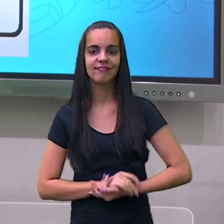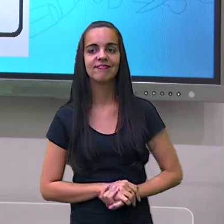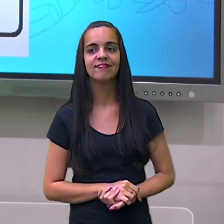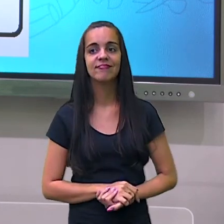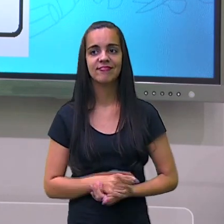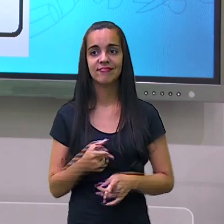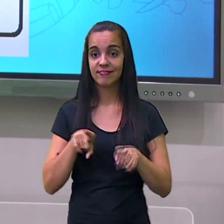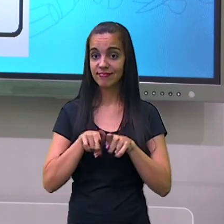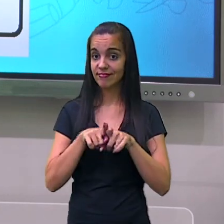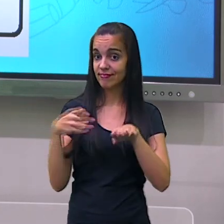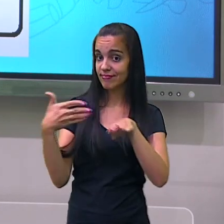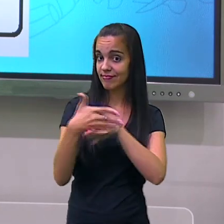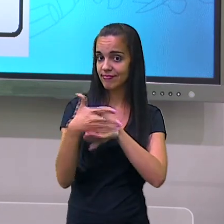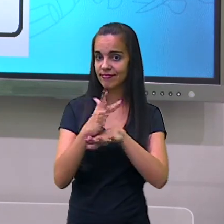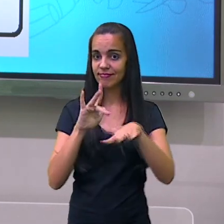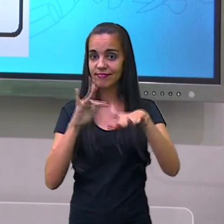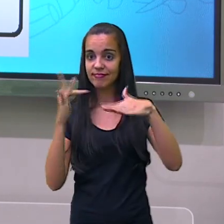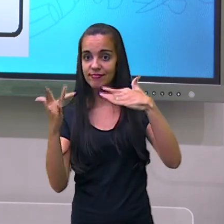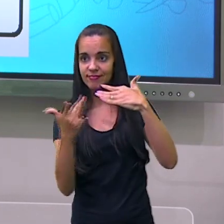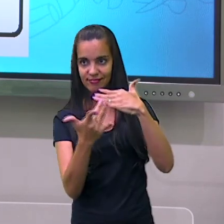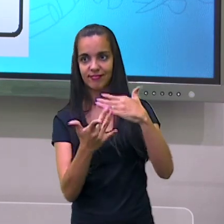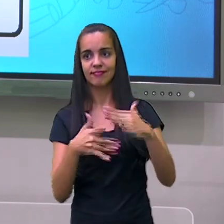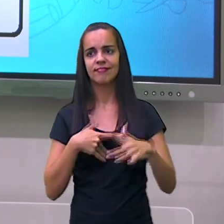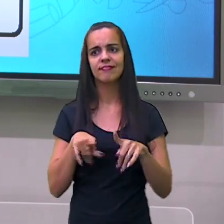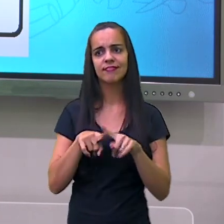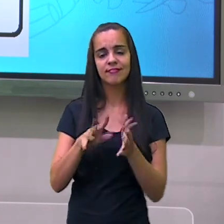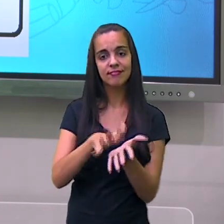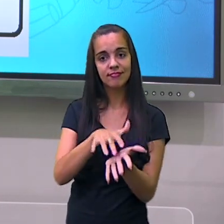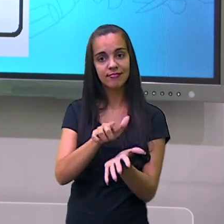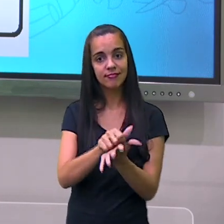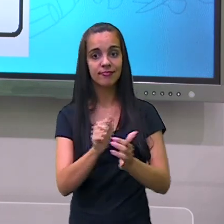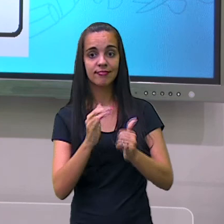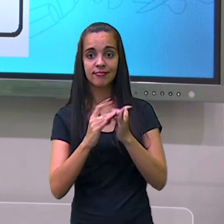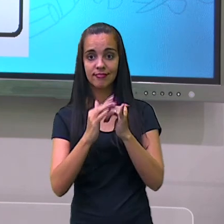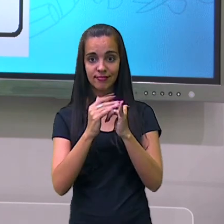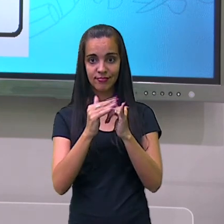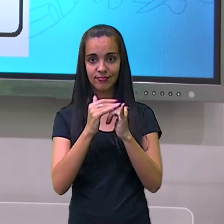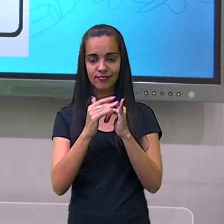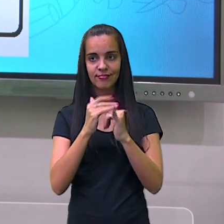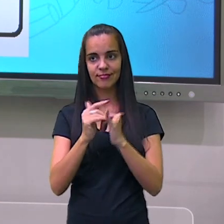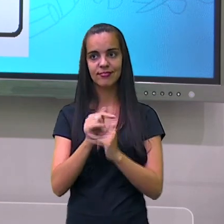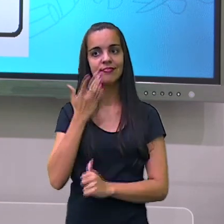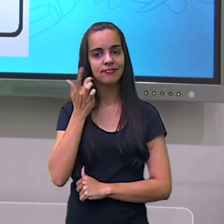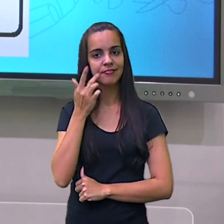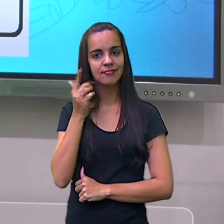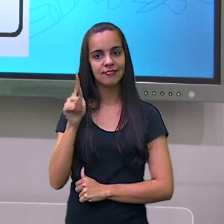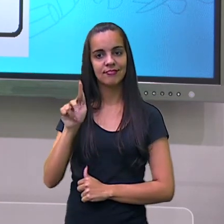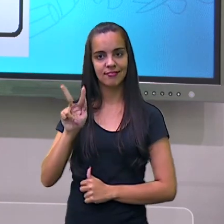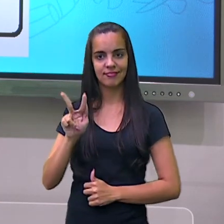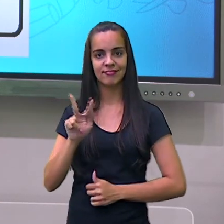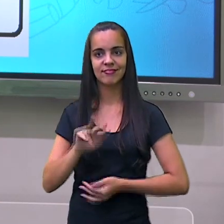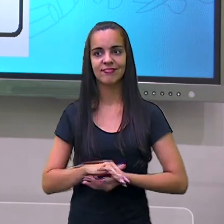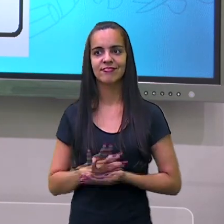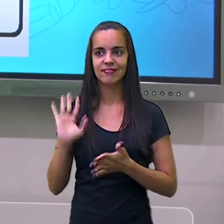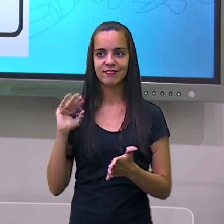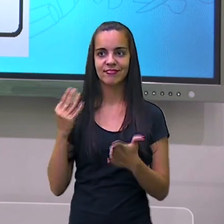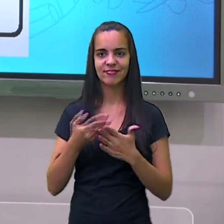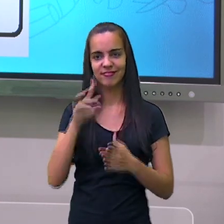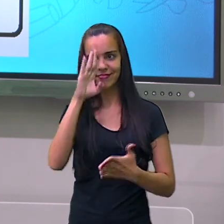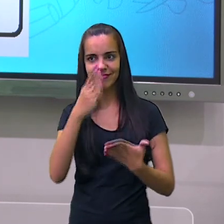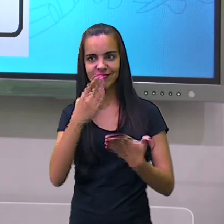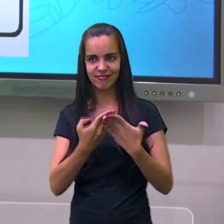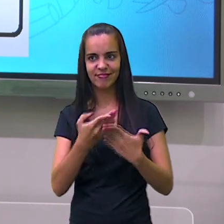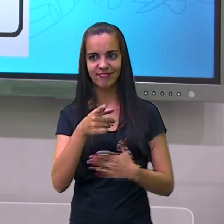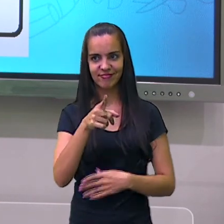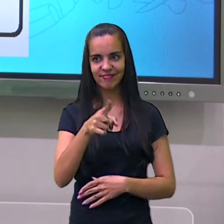tela. Acesse nossas redes sociais e se inscreva em nosso canal do YouTube SMED GV, o que eu acredito